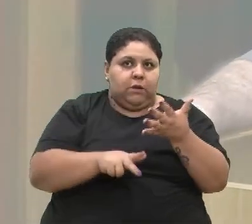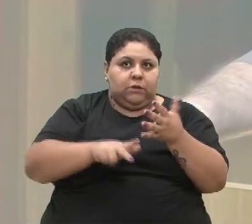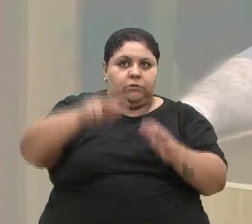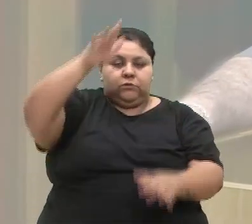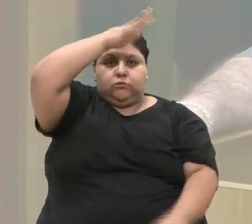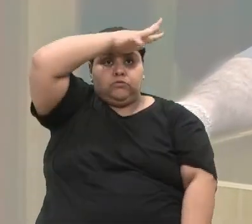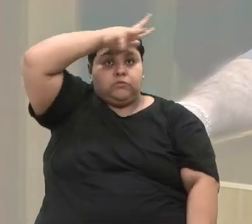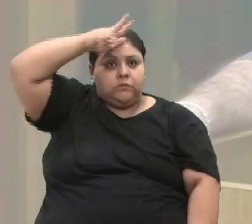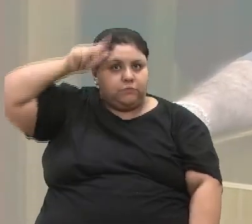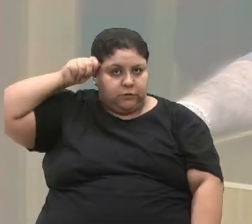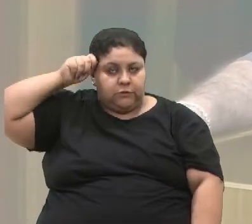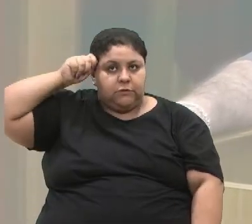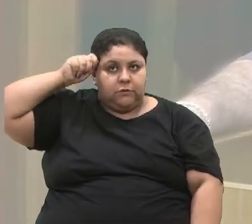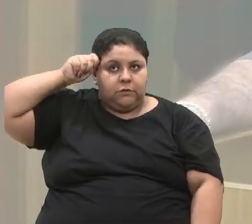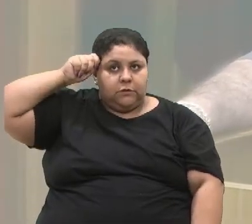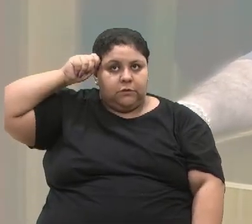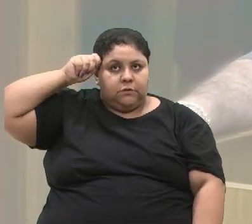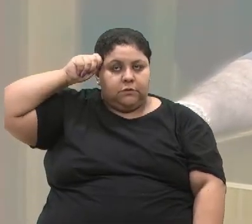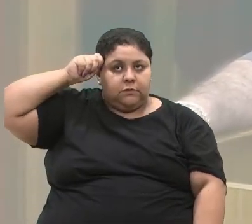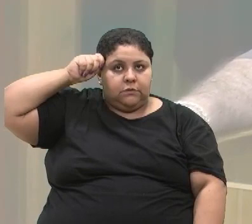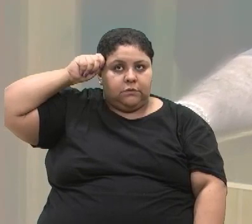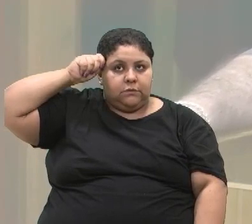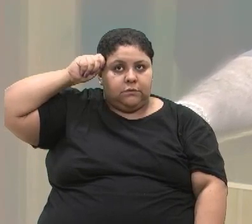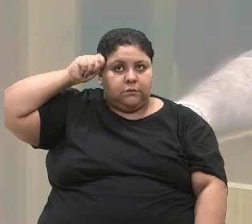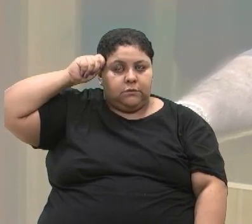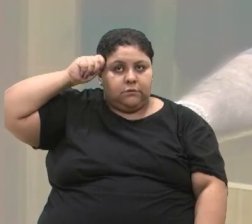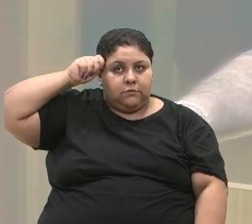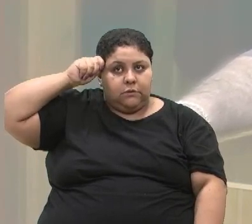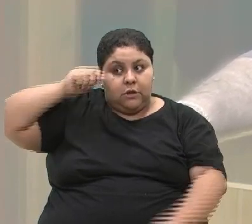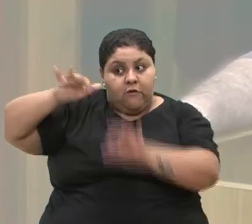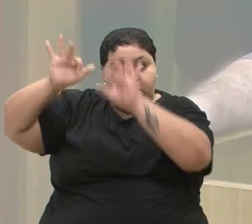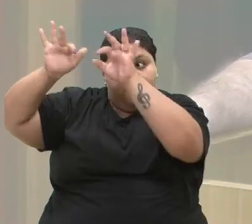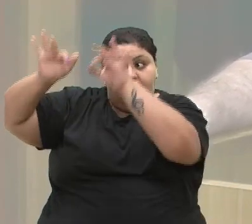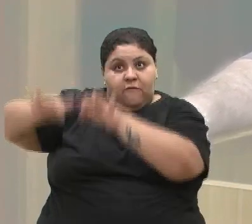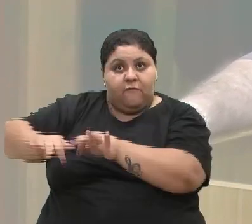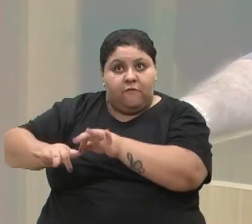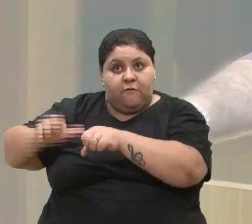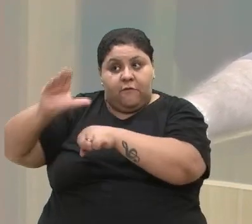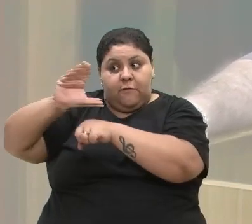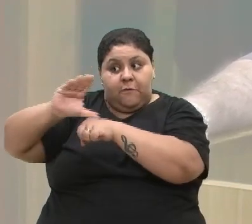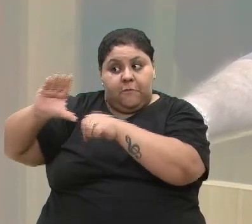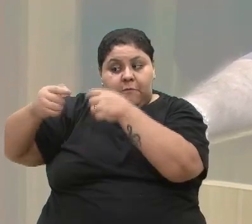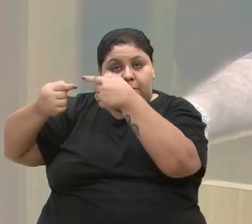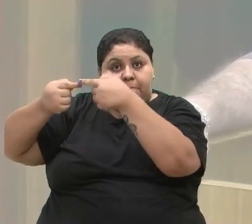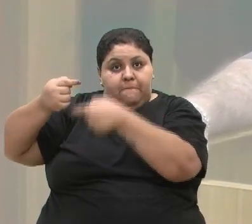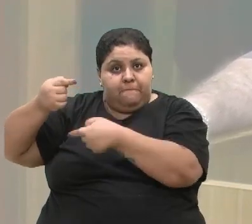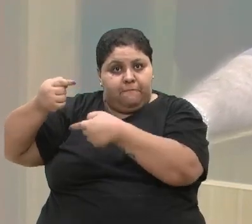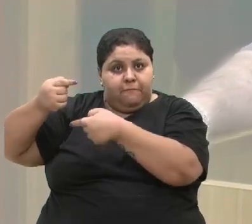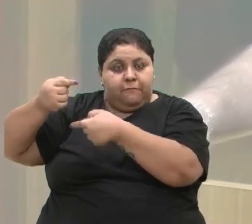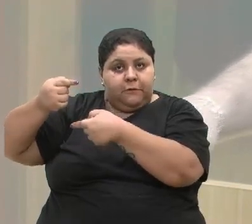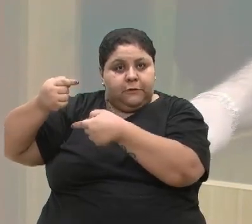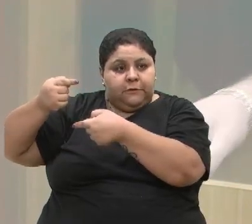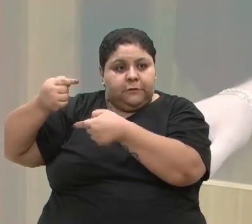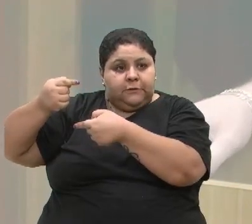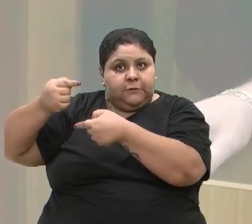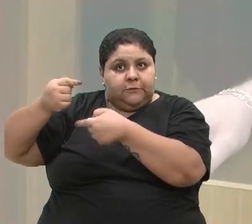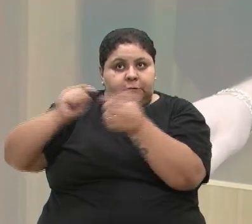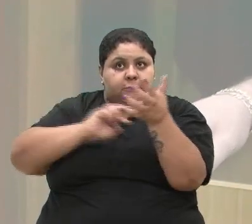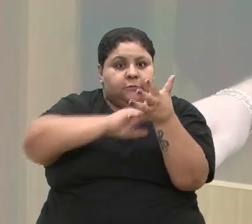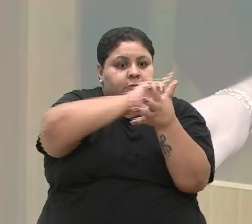Bressan, vários municípios derrubam inconstitucionalidade.